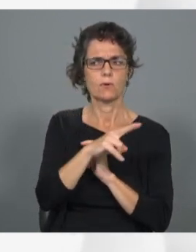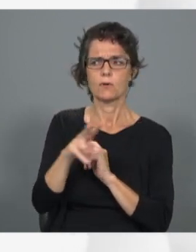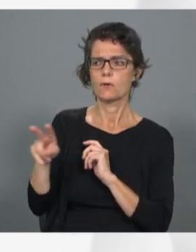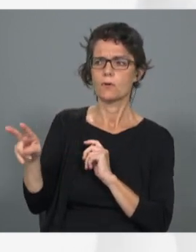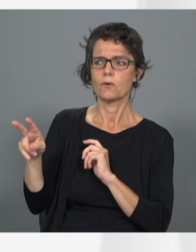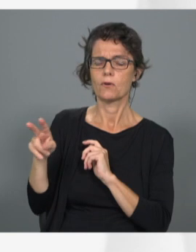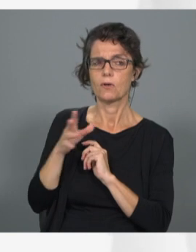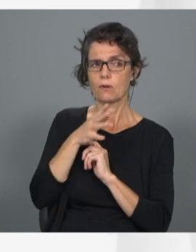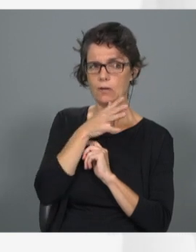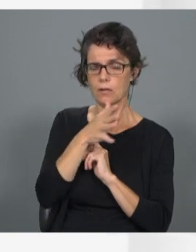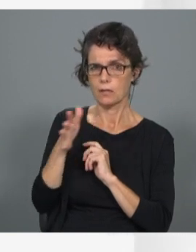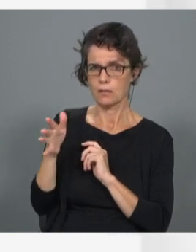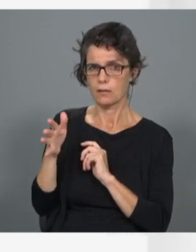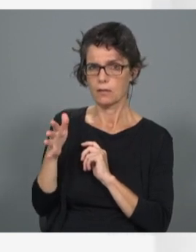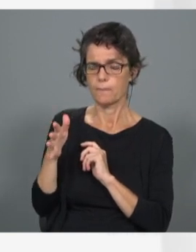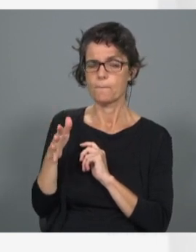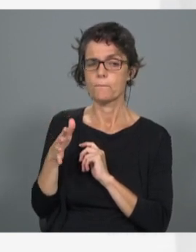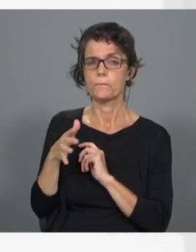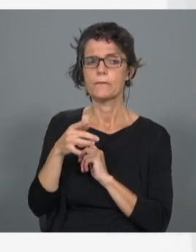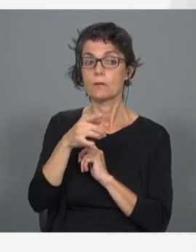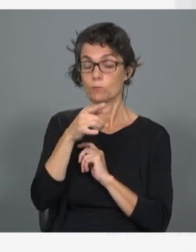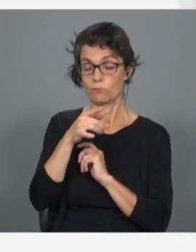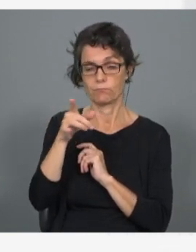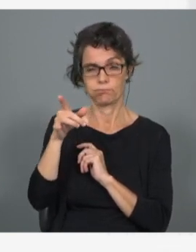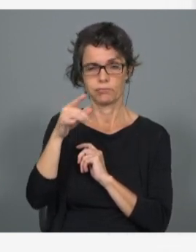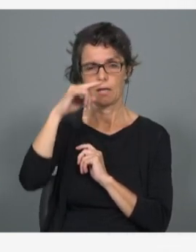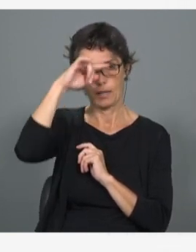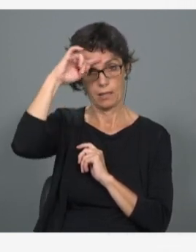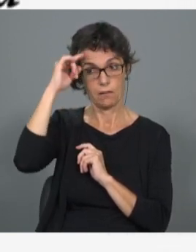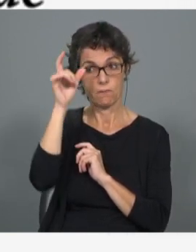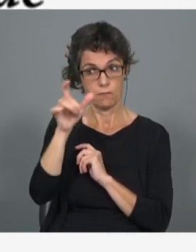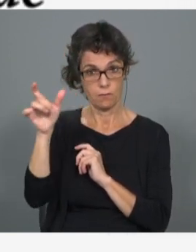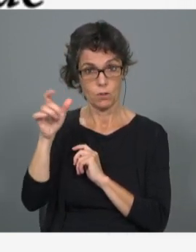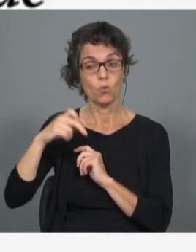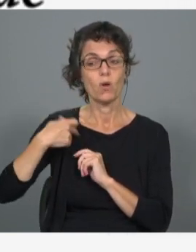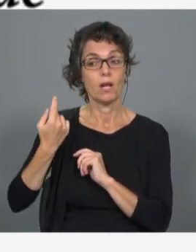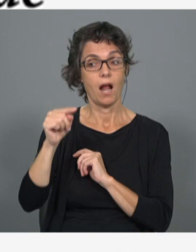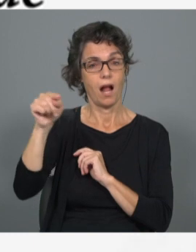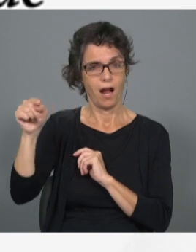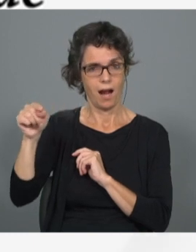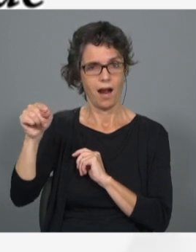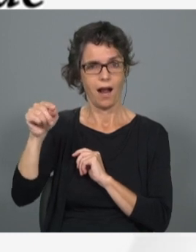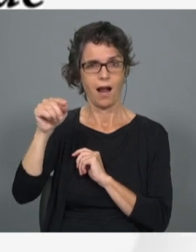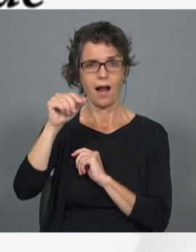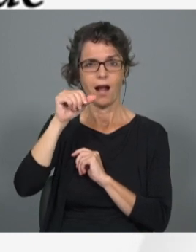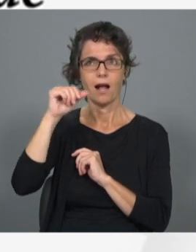aos discípulos: Como será difícil para os que têm riquezas entrar no reino de Deus.